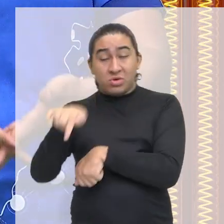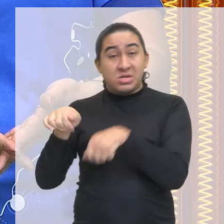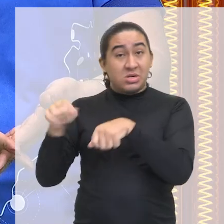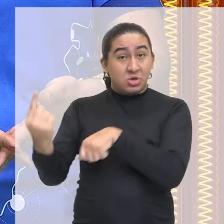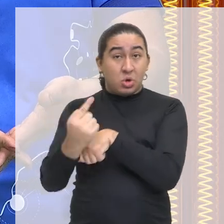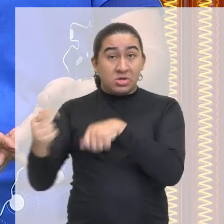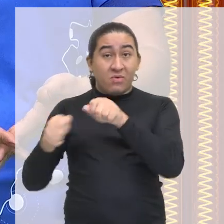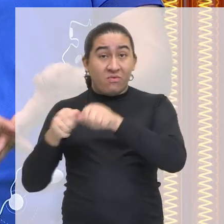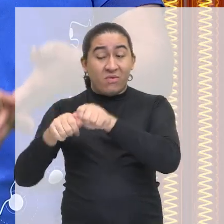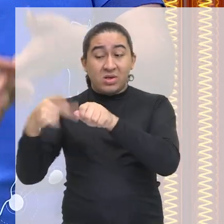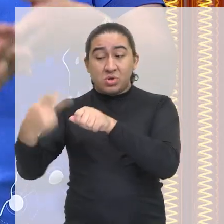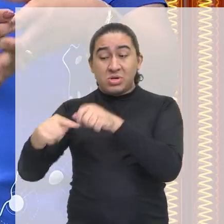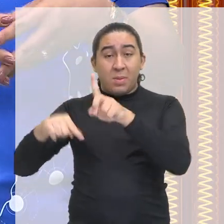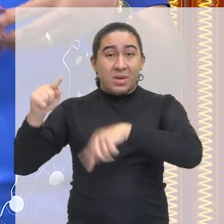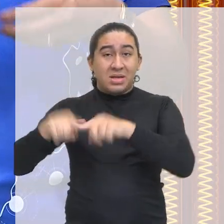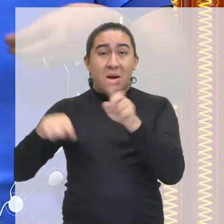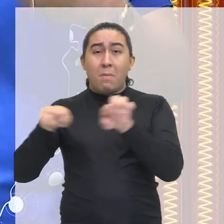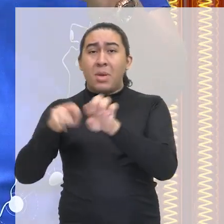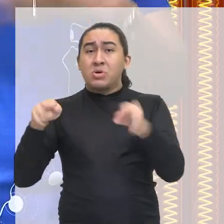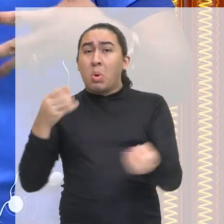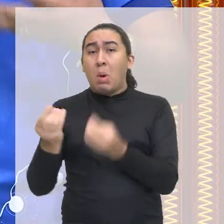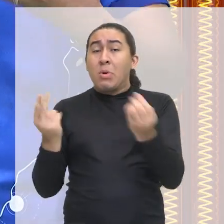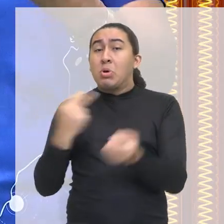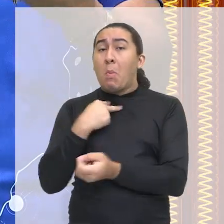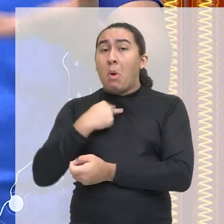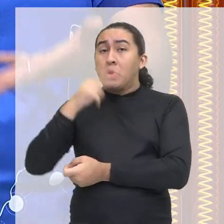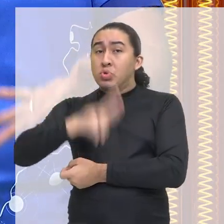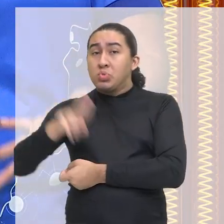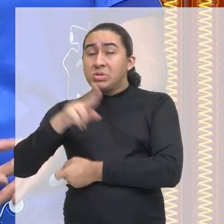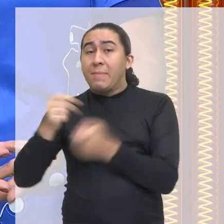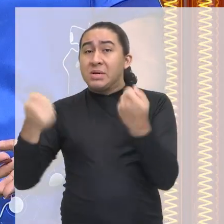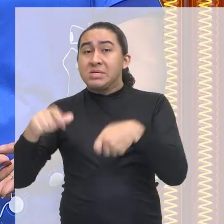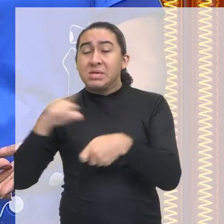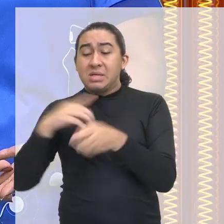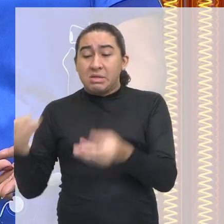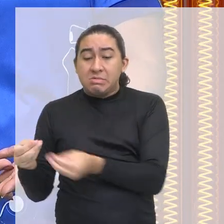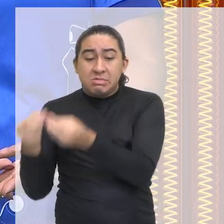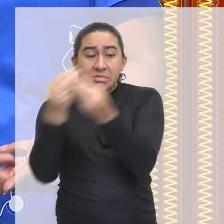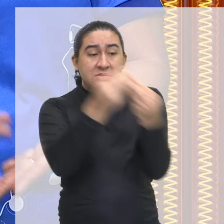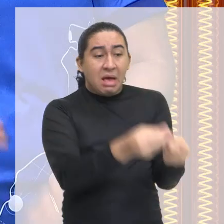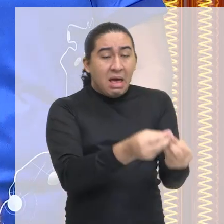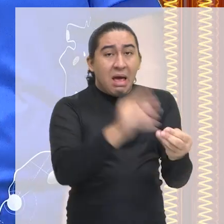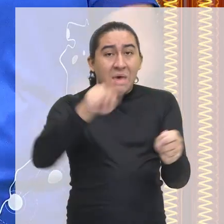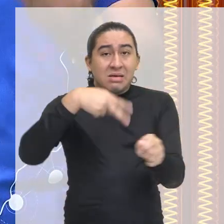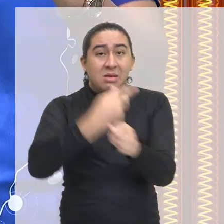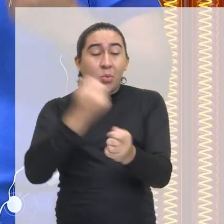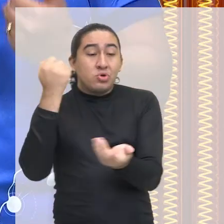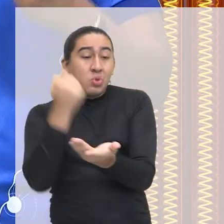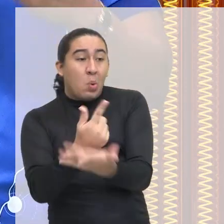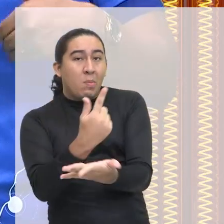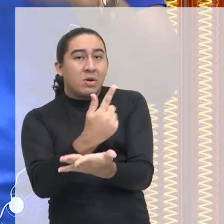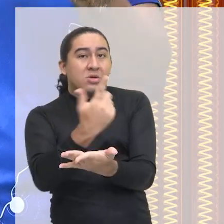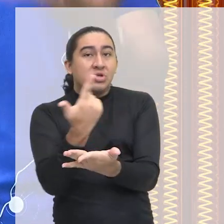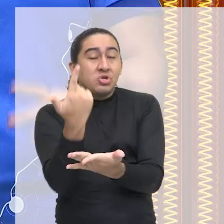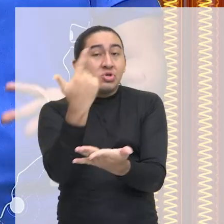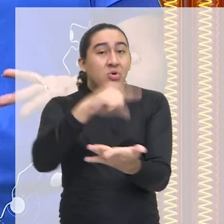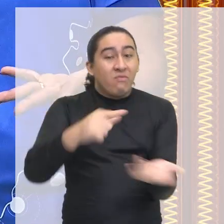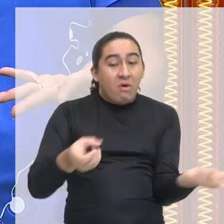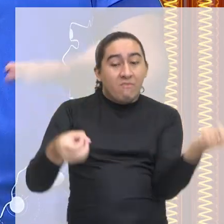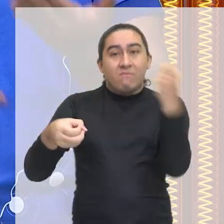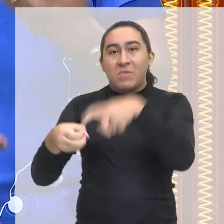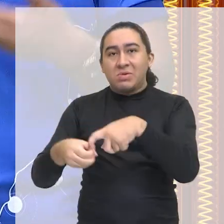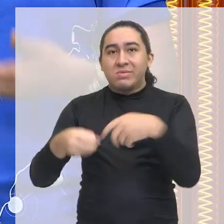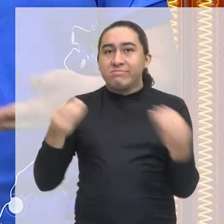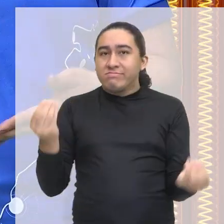produzir um produto e você não poder consumir o produto que você está produzindo e ter que comprar para quem você está